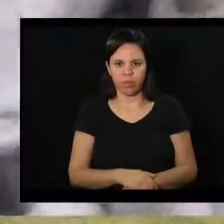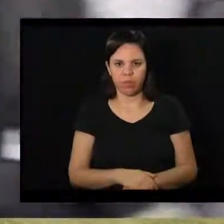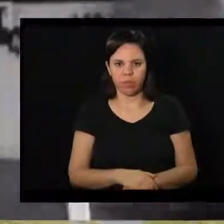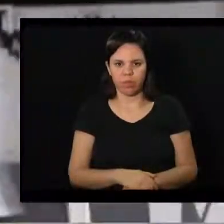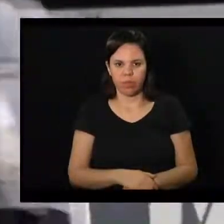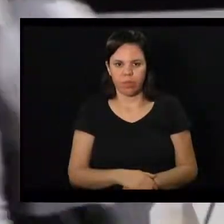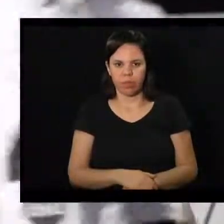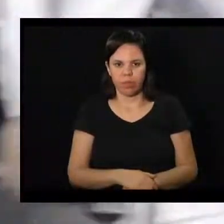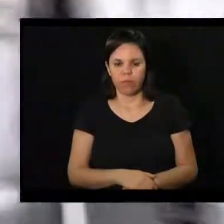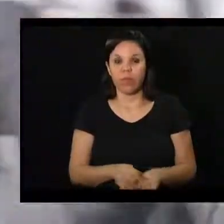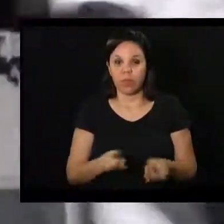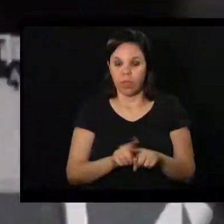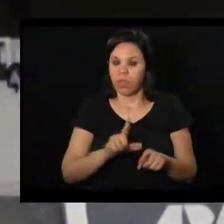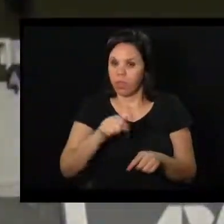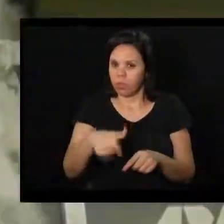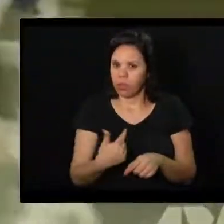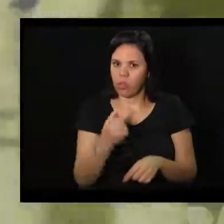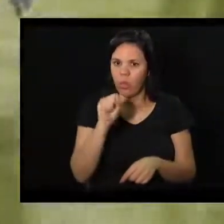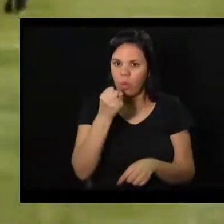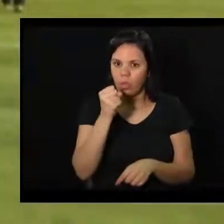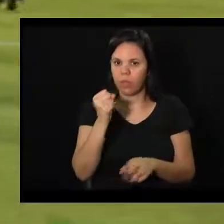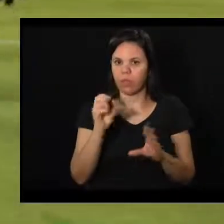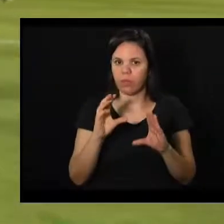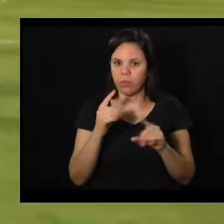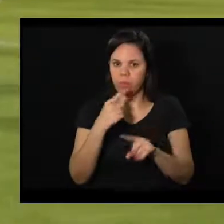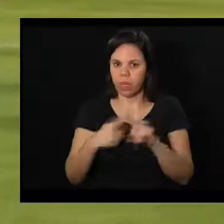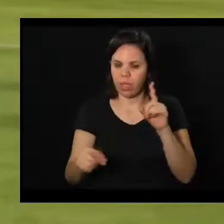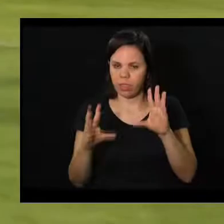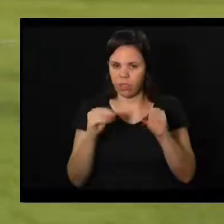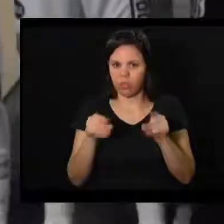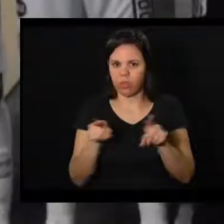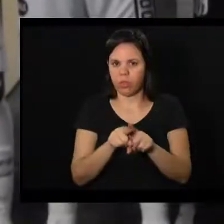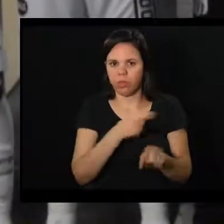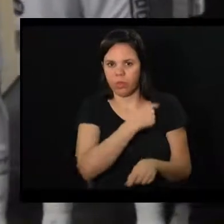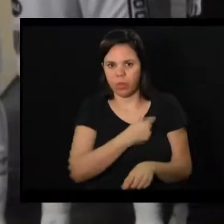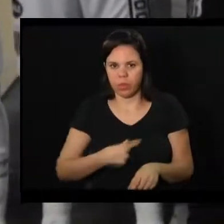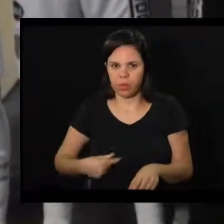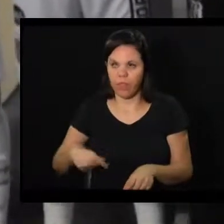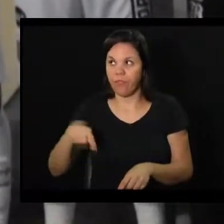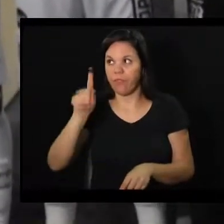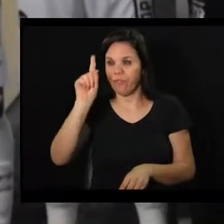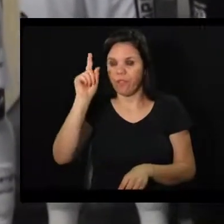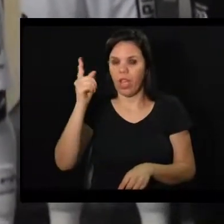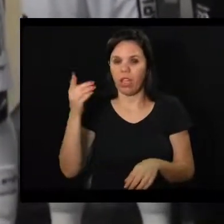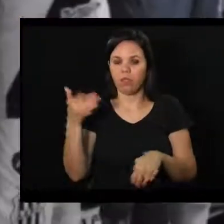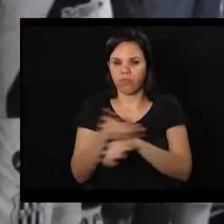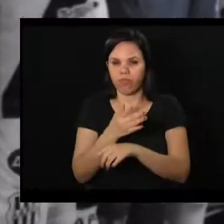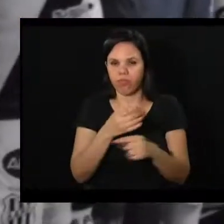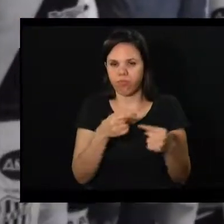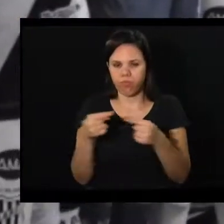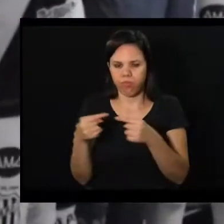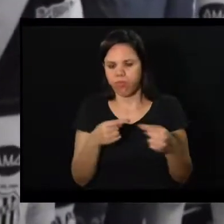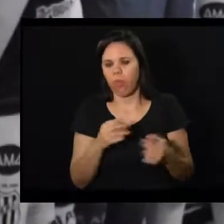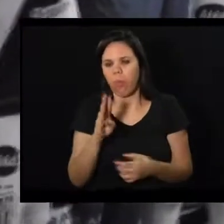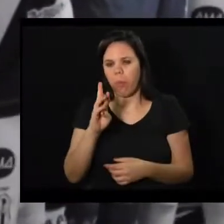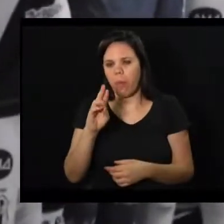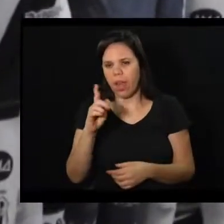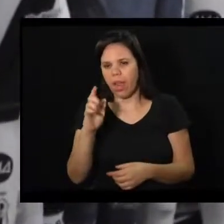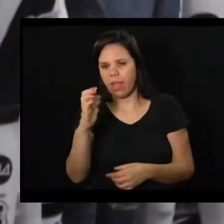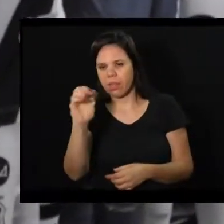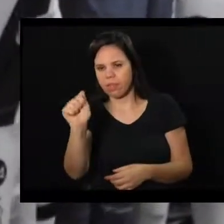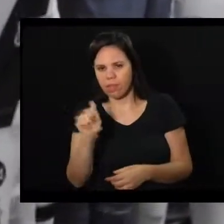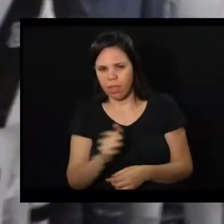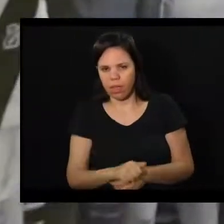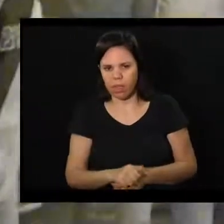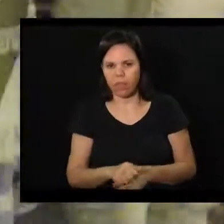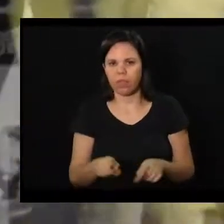Um pouco mais tarde, às 8h30 da noite, a Ponte Preta vai a Bragança Paulista encarar o RB Bragantino no duelo